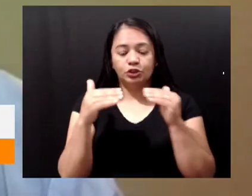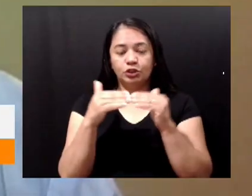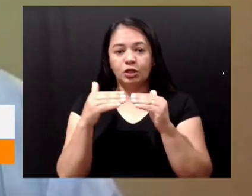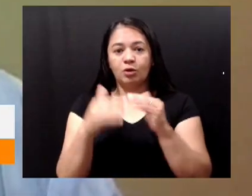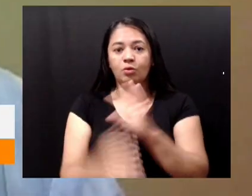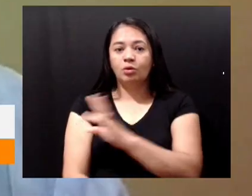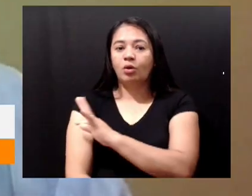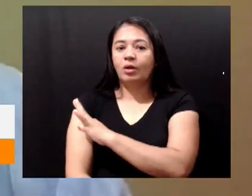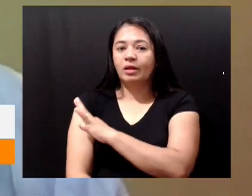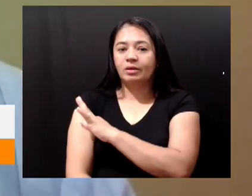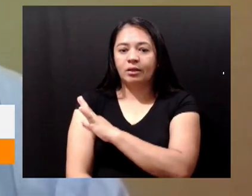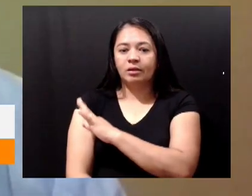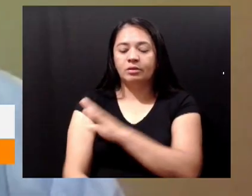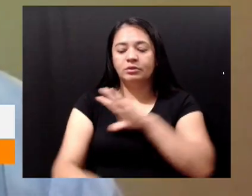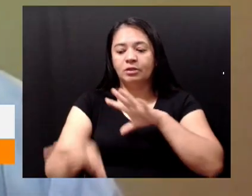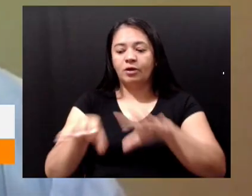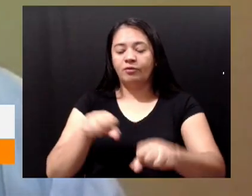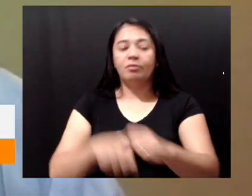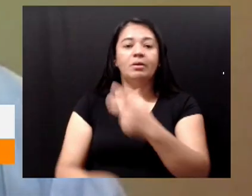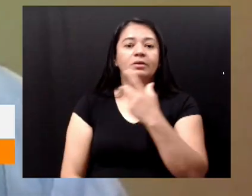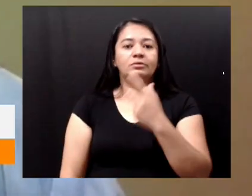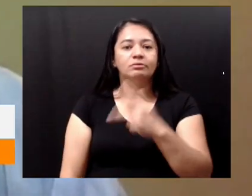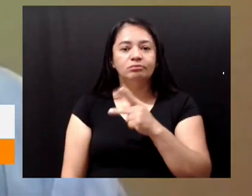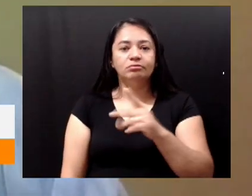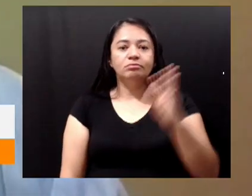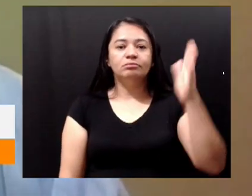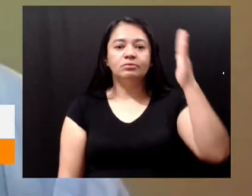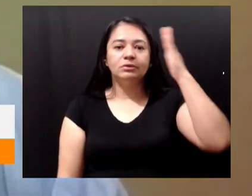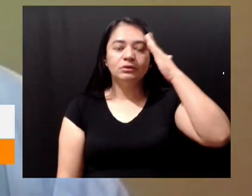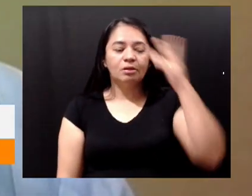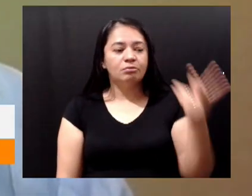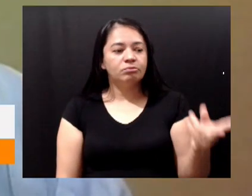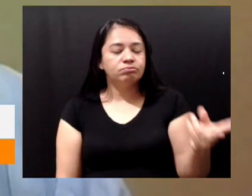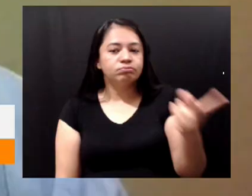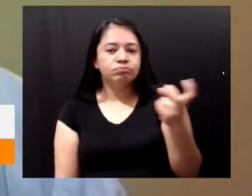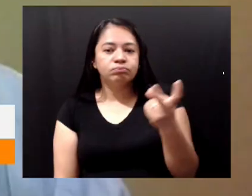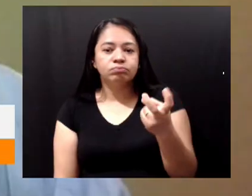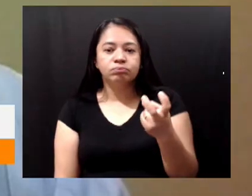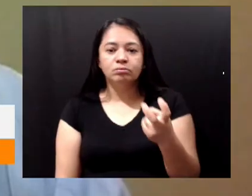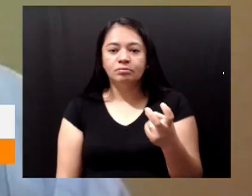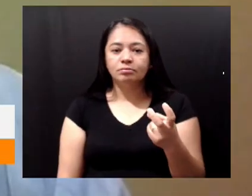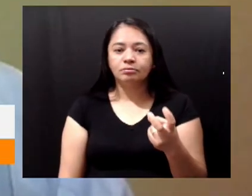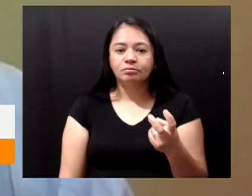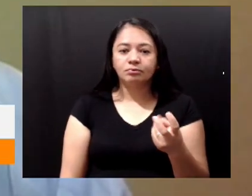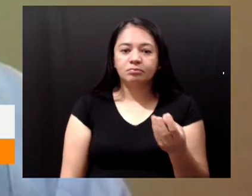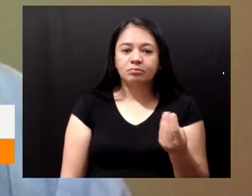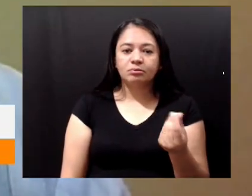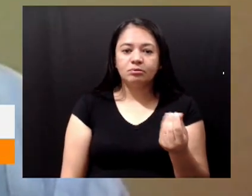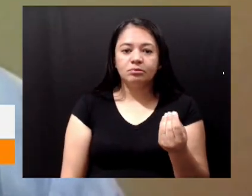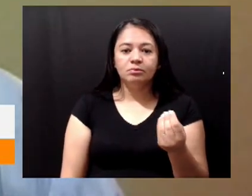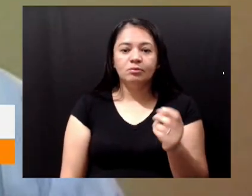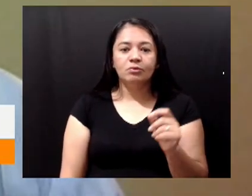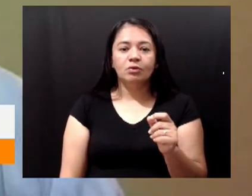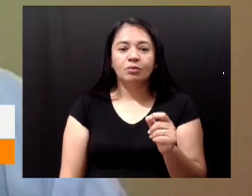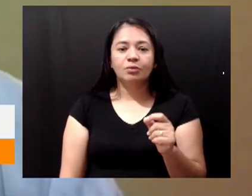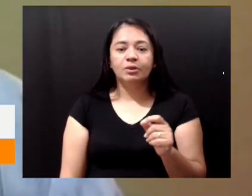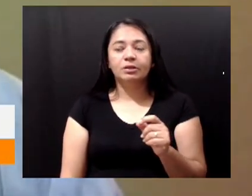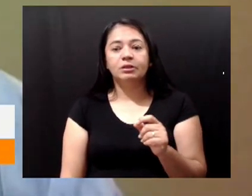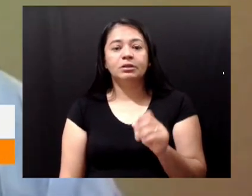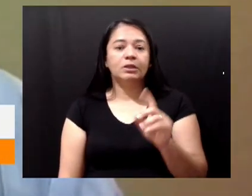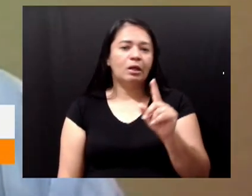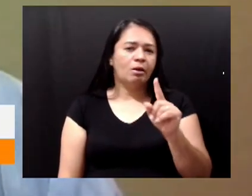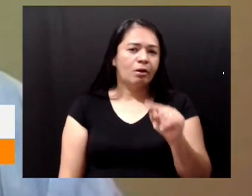com a formação dele, ele vai identificar o que aparentemente é uma simples,